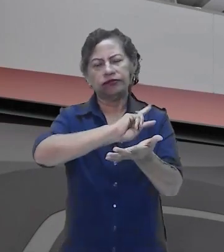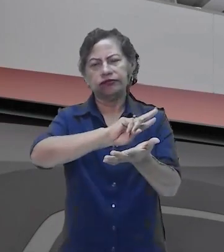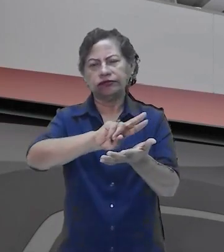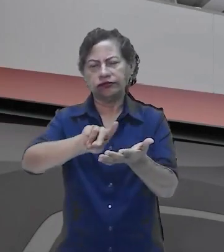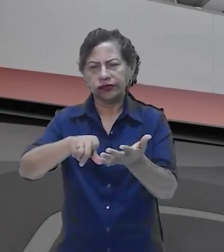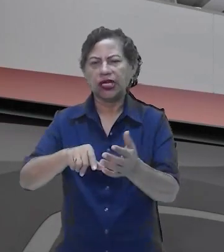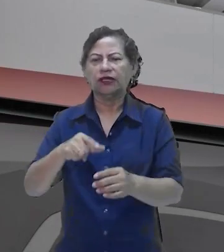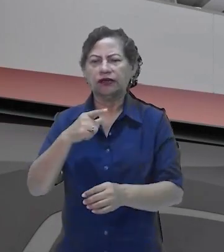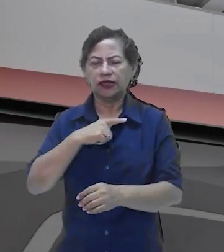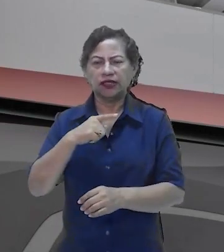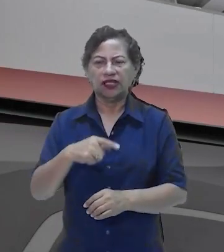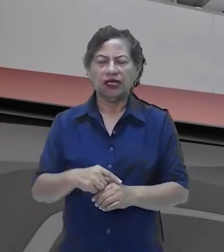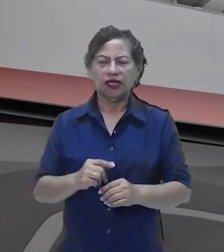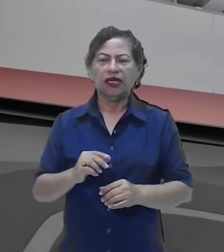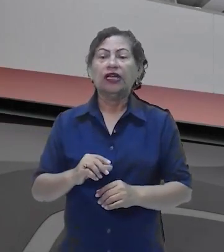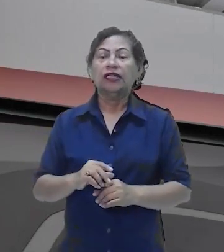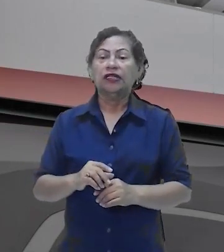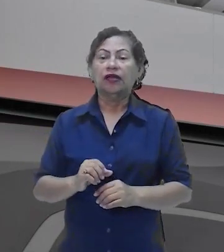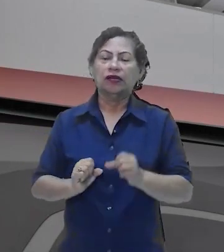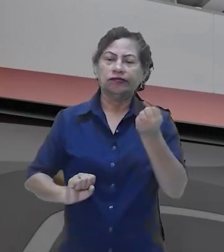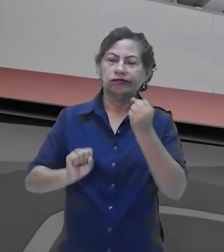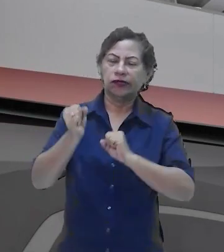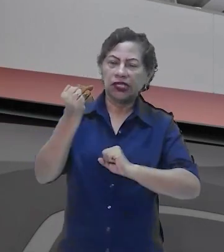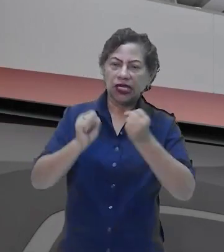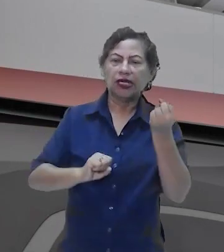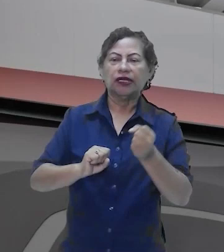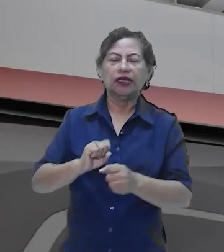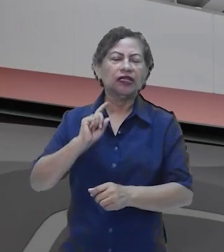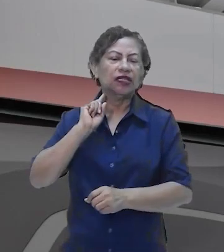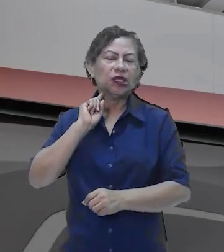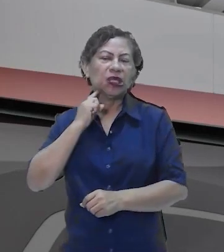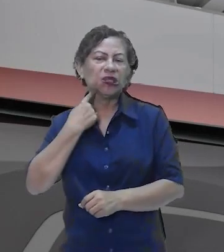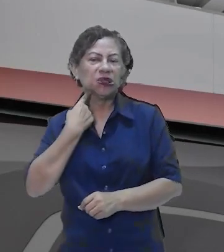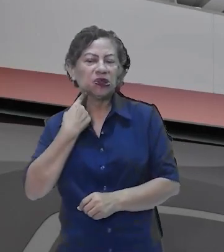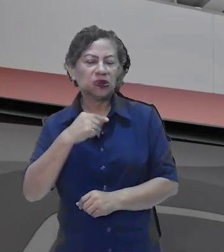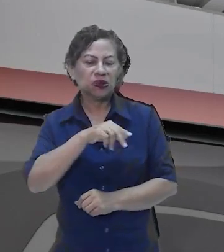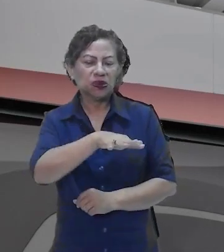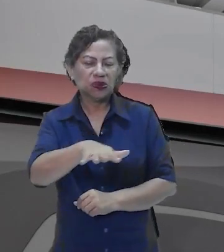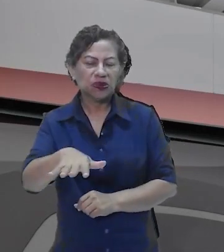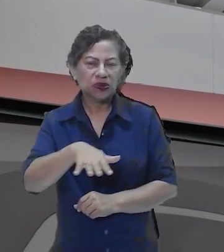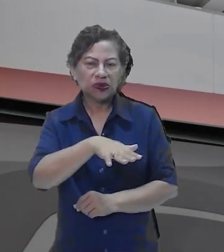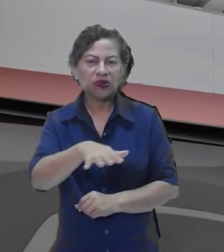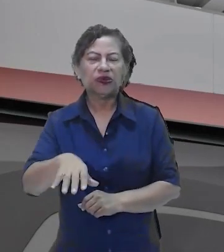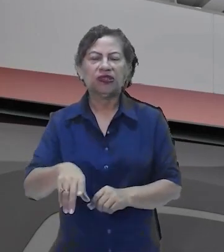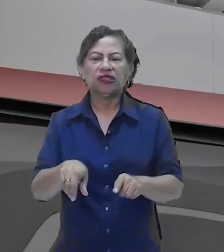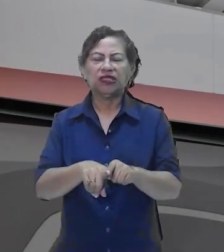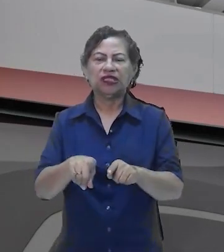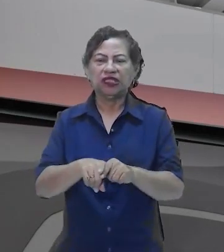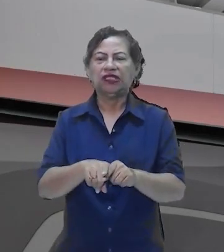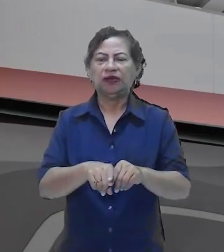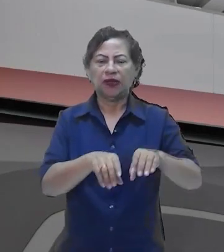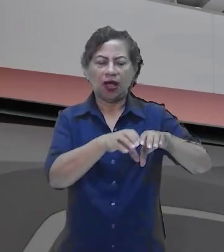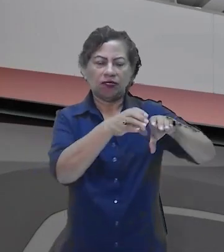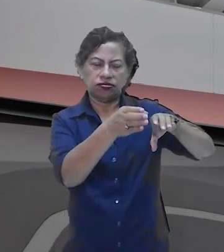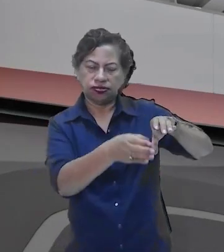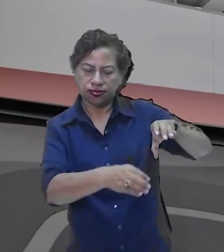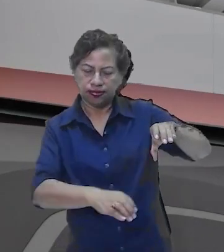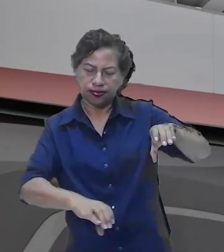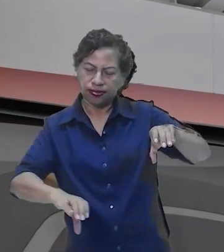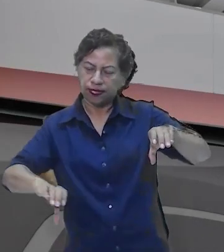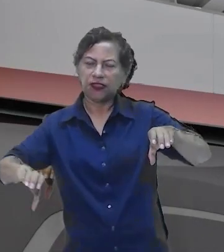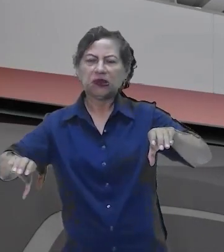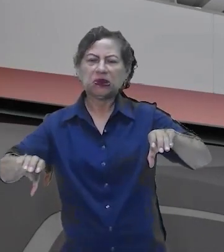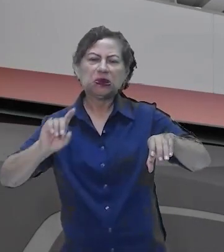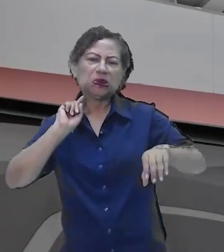emitindo poluentes para a atmosfera, a gente vê o esgoto sendo despejado nos rios, a gente vê o lixo passando aí